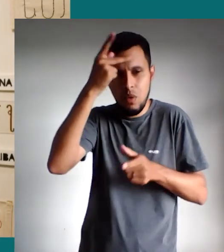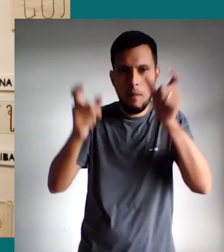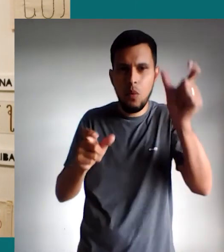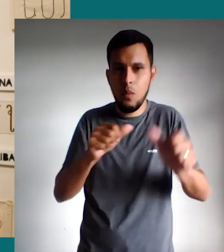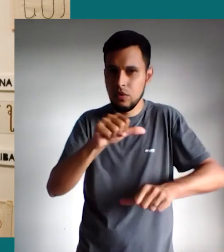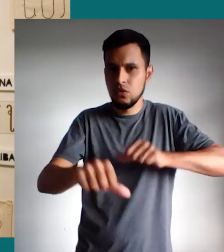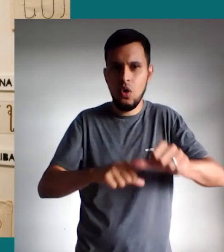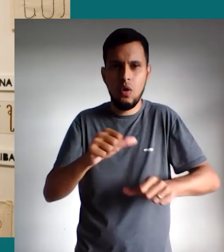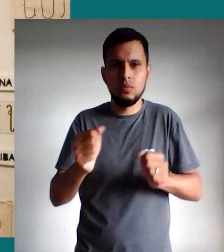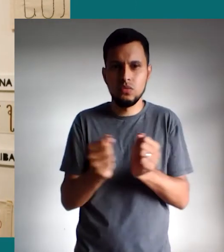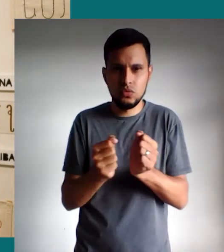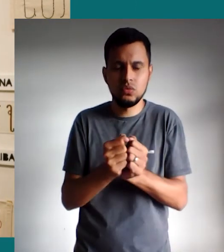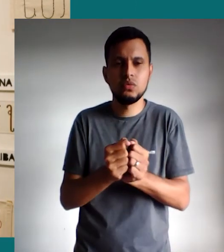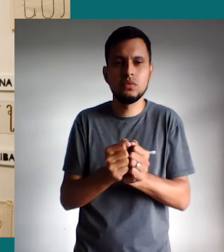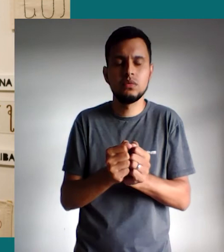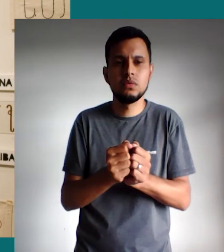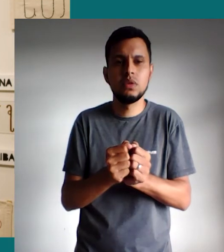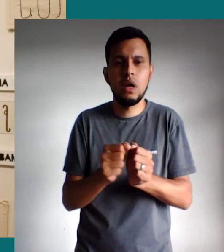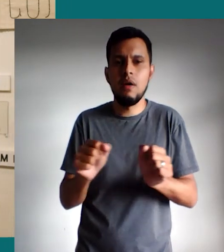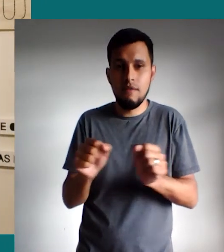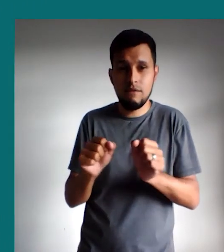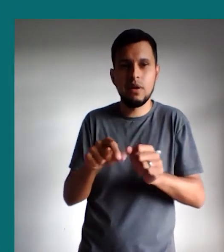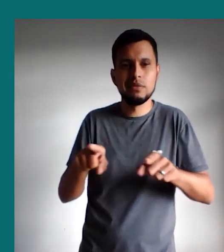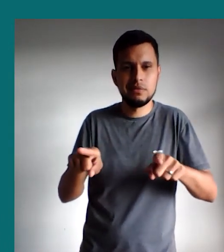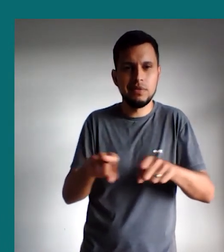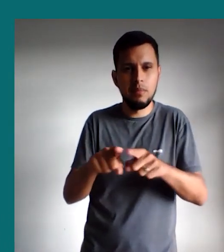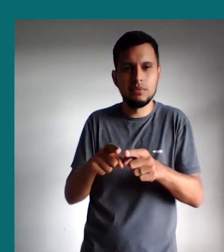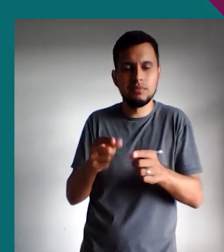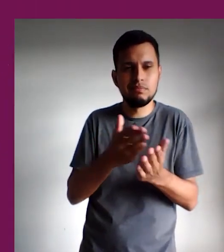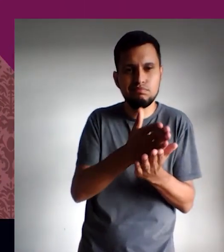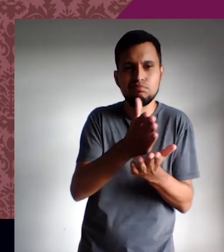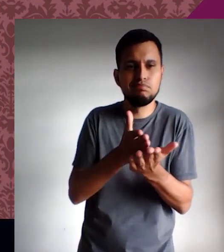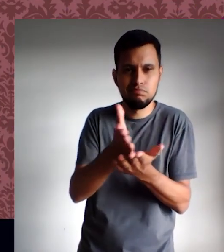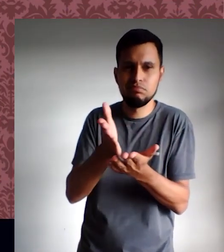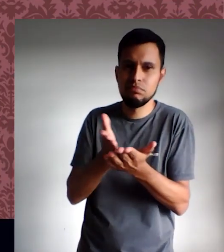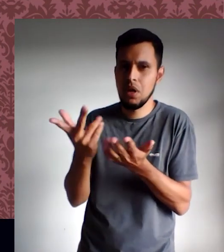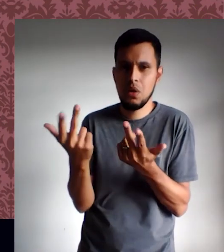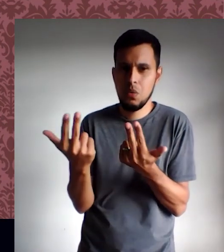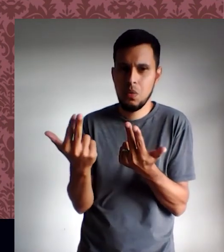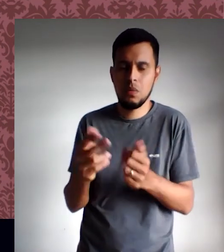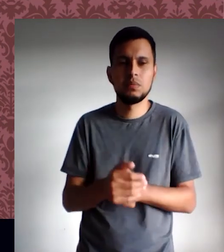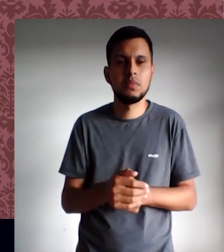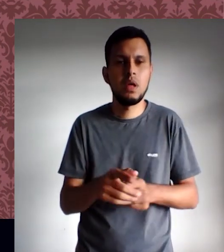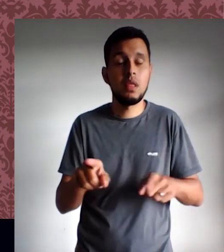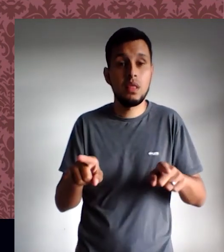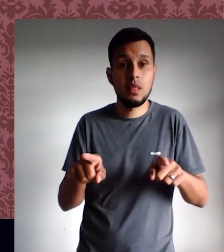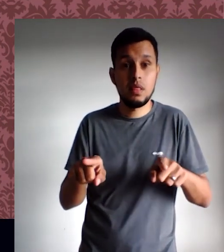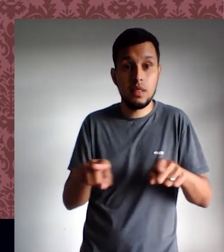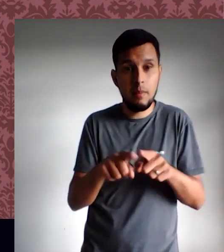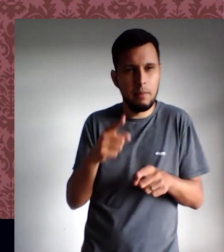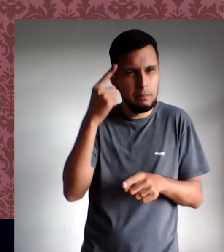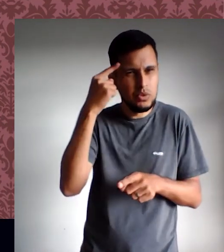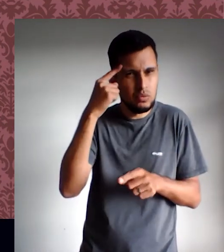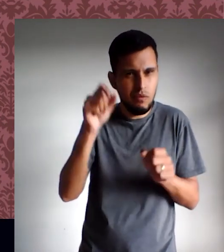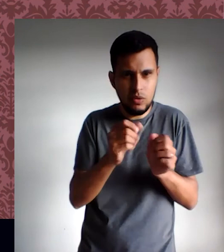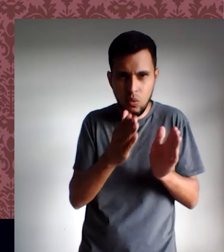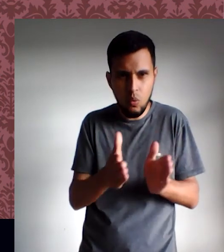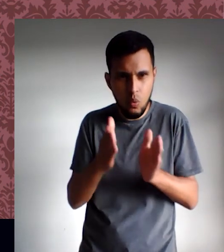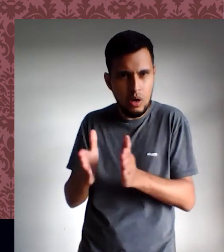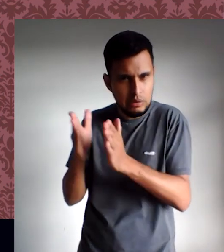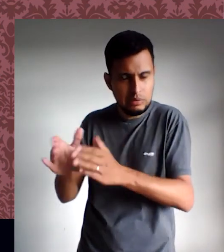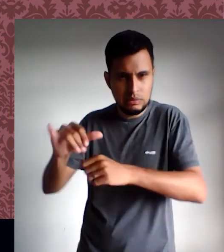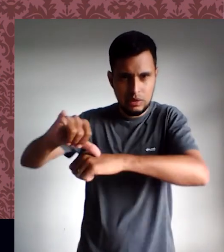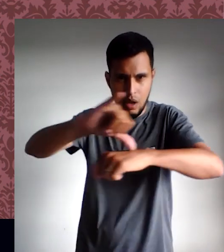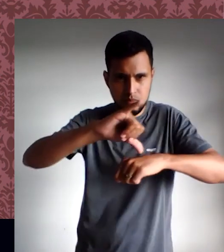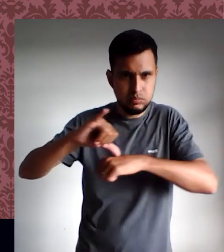público, que também faz essa mesma ramificação, né, e que também vai para a curadoria. Então, os curadores, as pessoas que